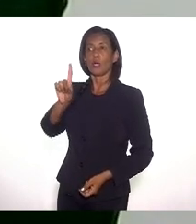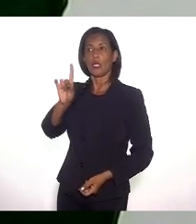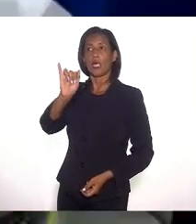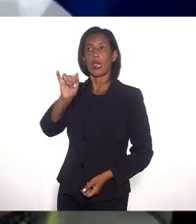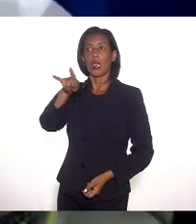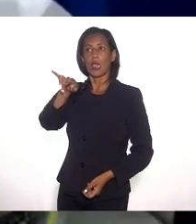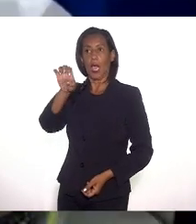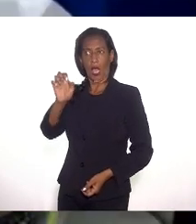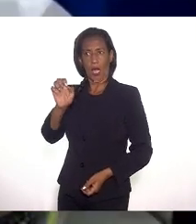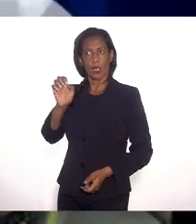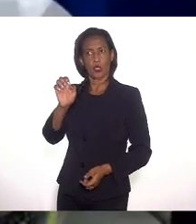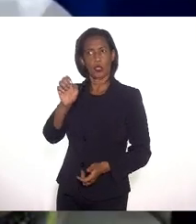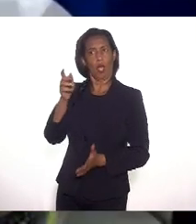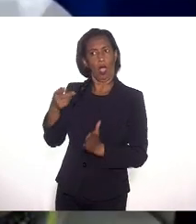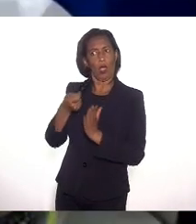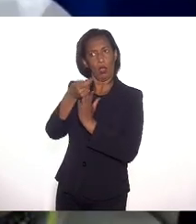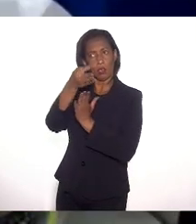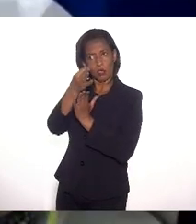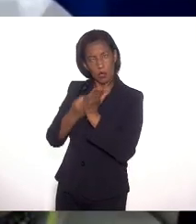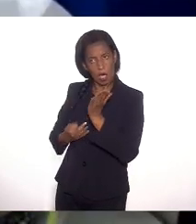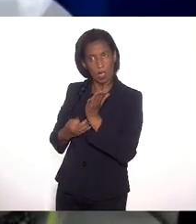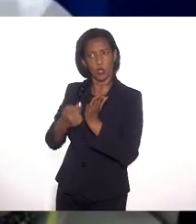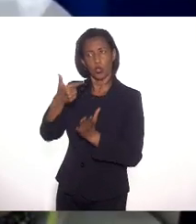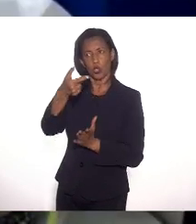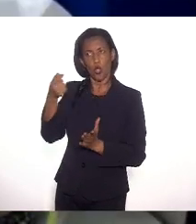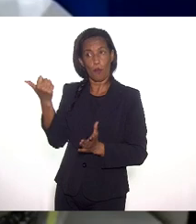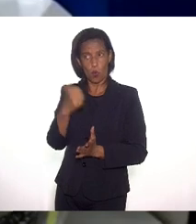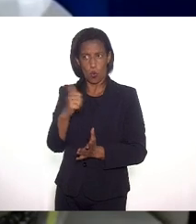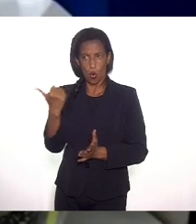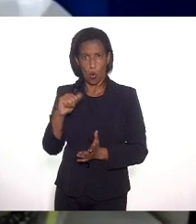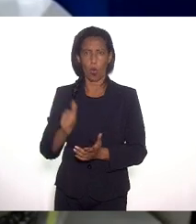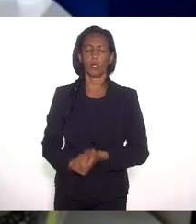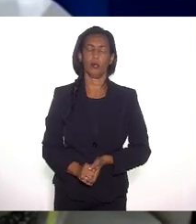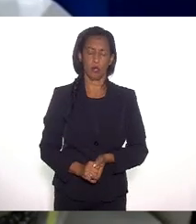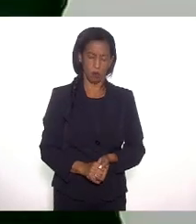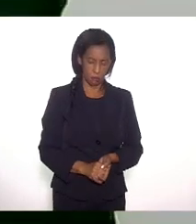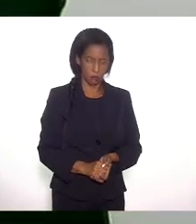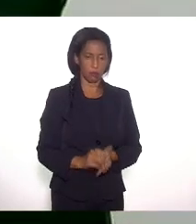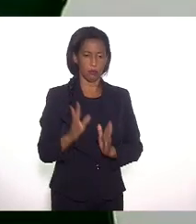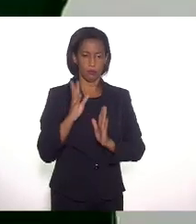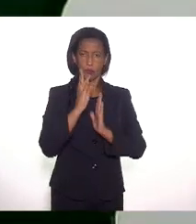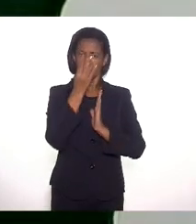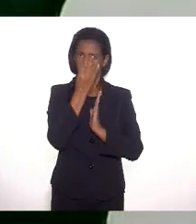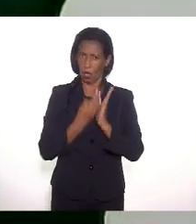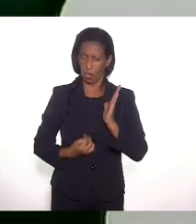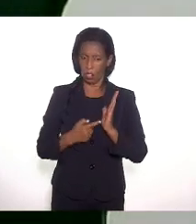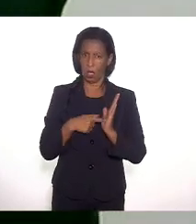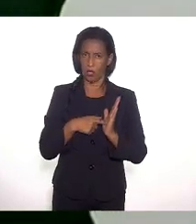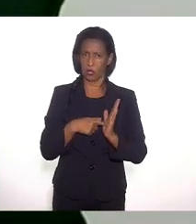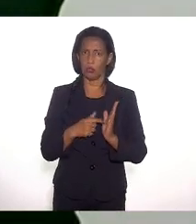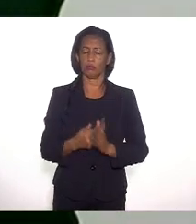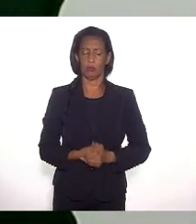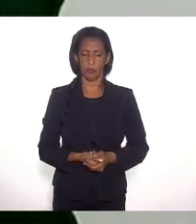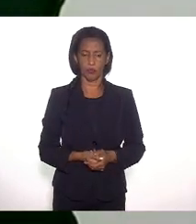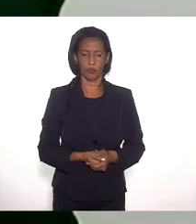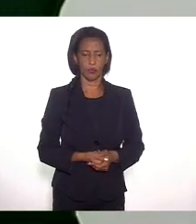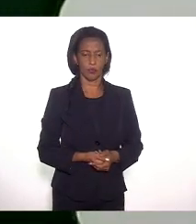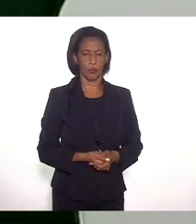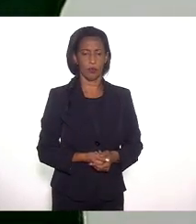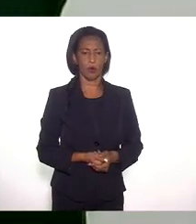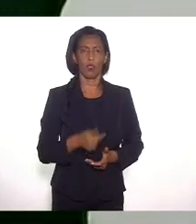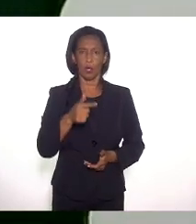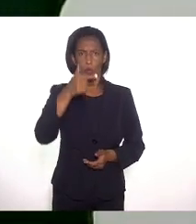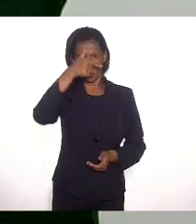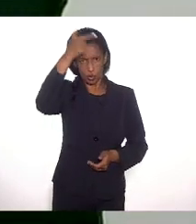É a nova redação dada pela lei de 2011. Márcio tem razão. A 99 foi modificada. Só um detalhe. A gente está falando aqui, o deputado Luiz